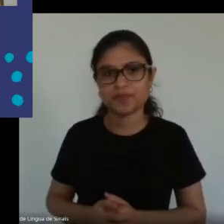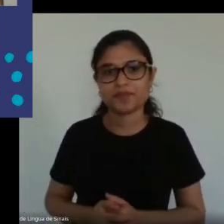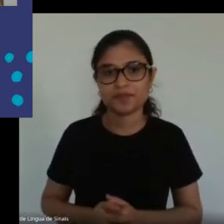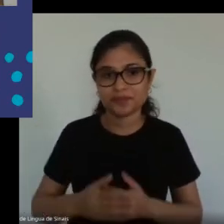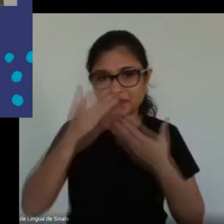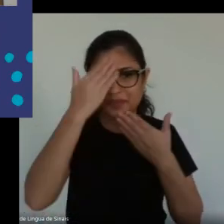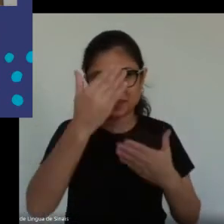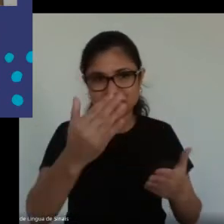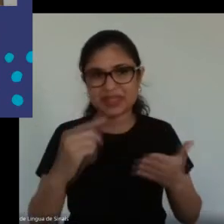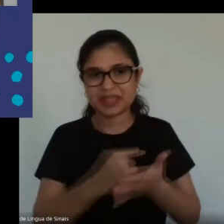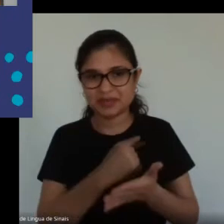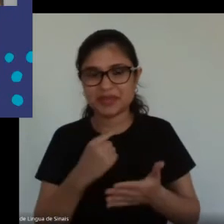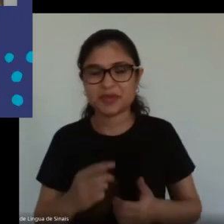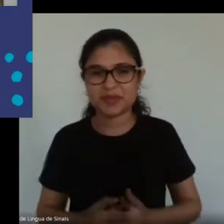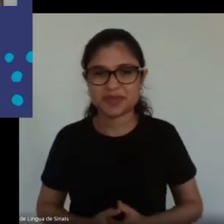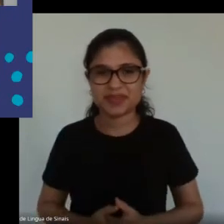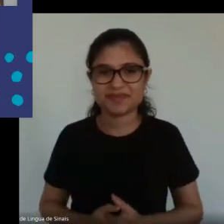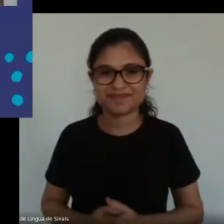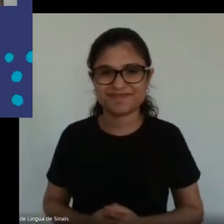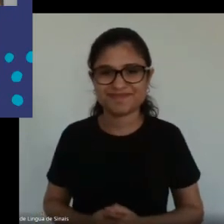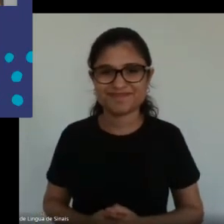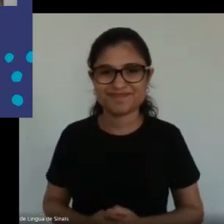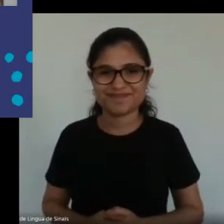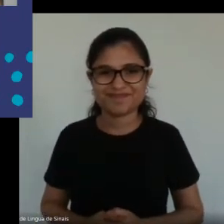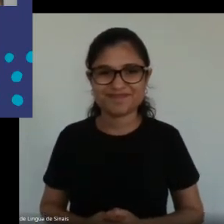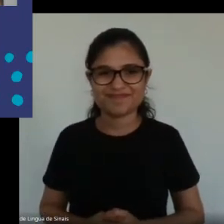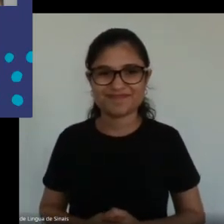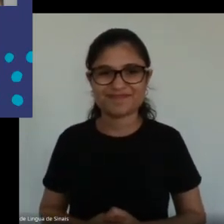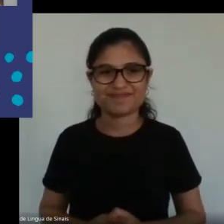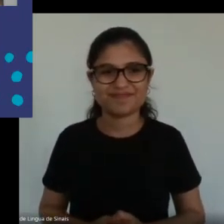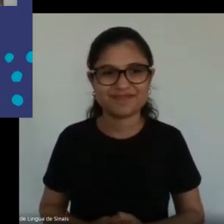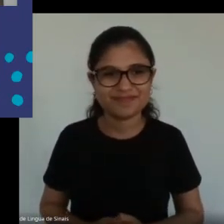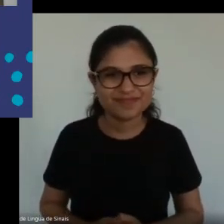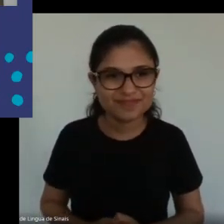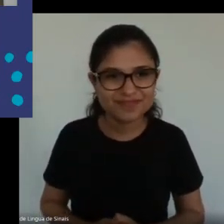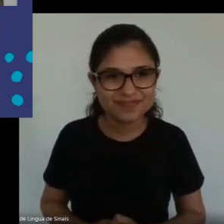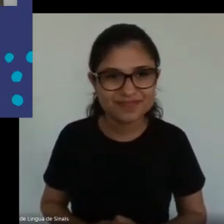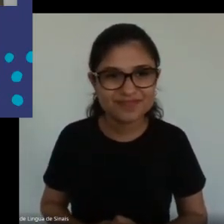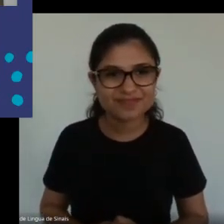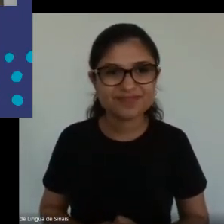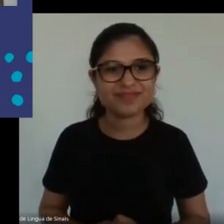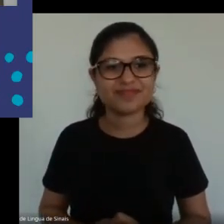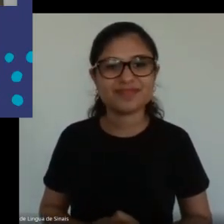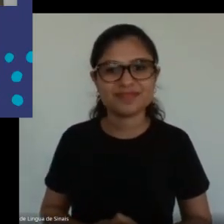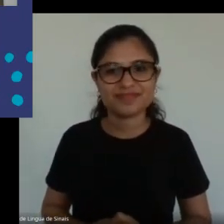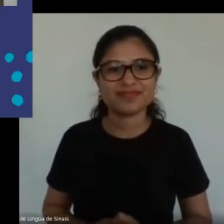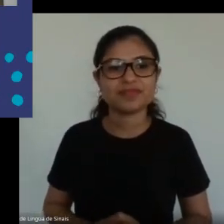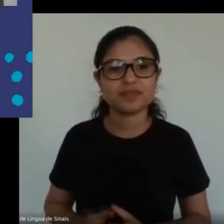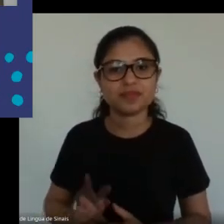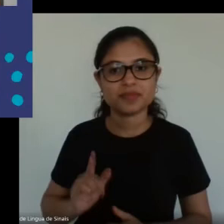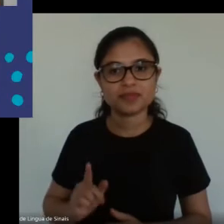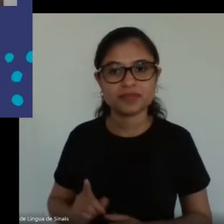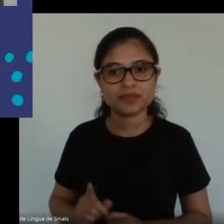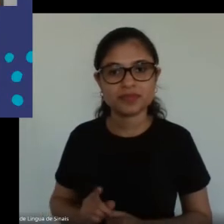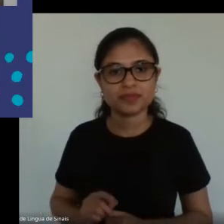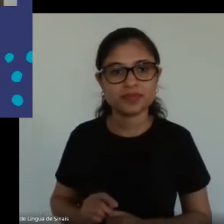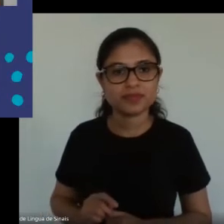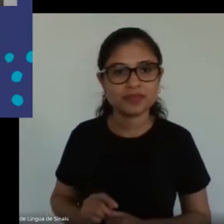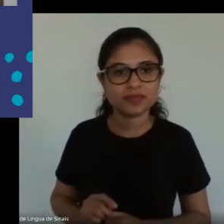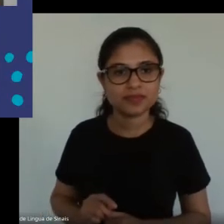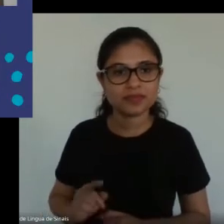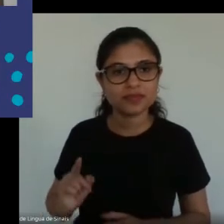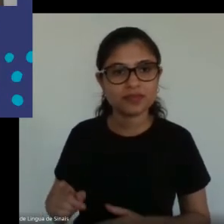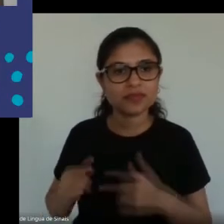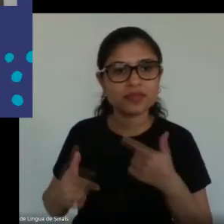obrigada, viu, Ana, pela pergunta. Oi, João. Você falou do trabalho com o agressor, eu acho que é essencial mesmo nesse